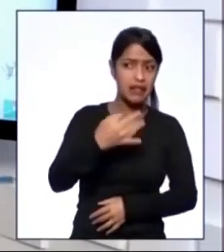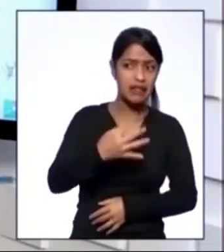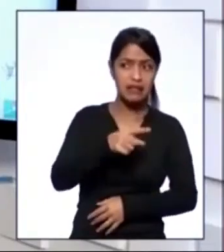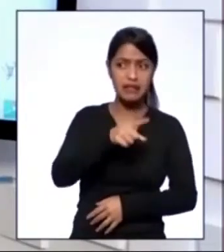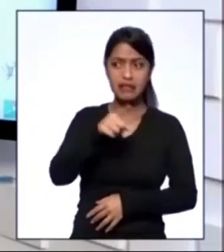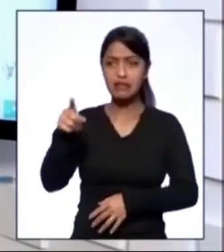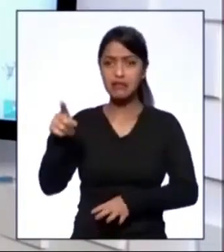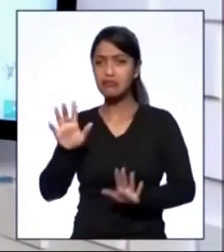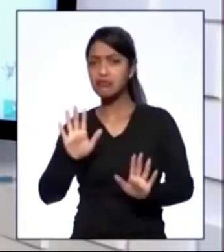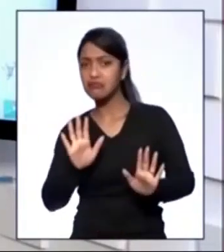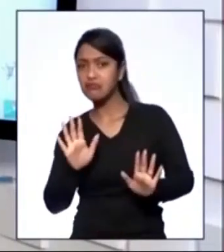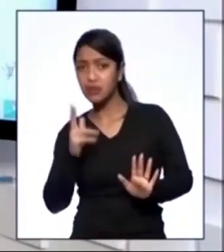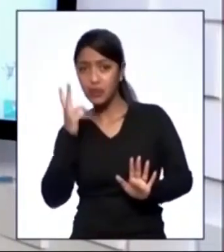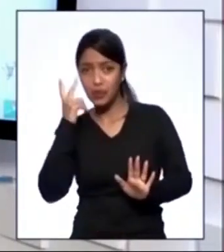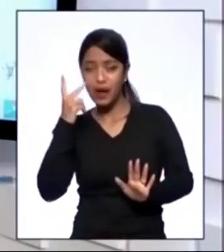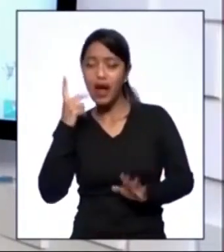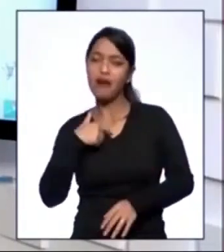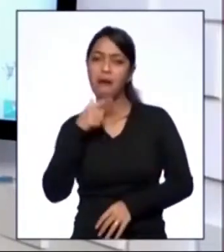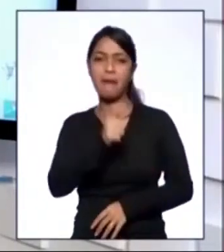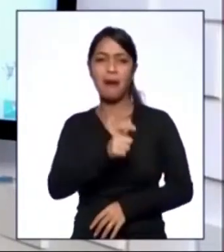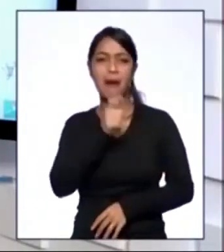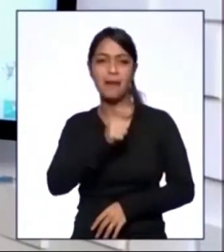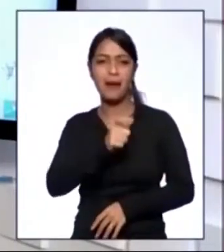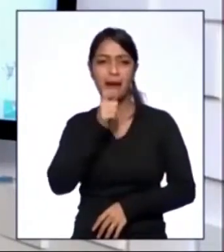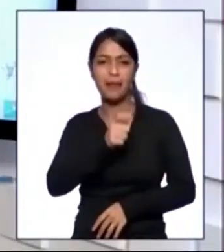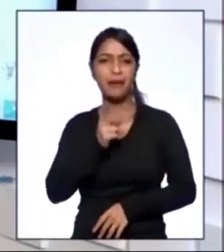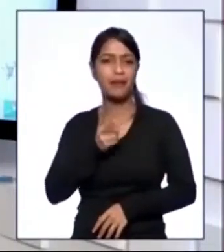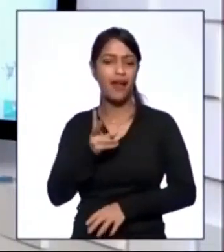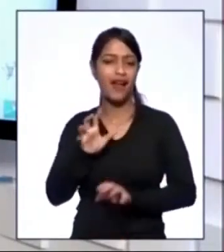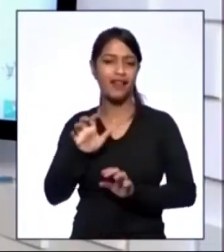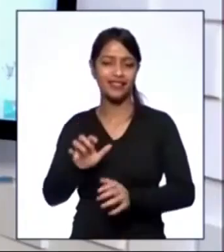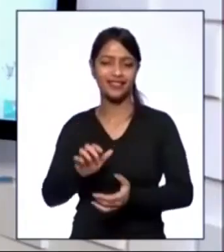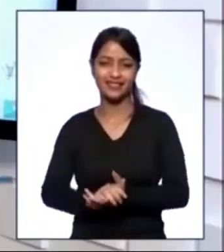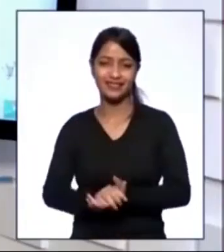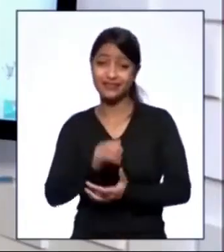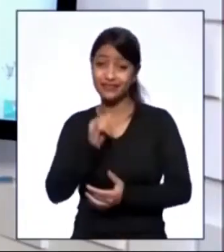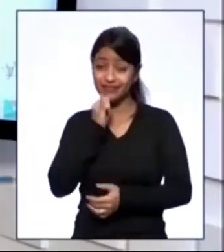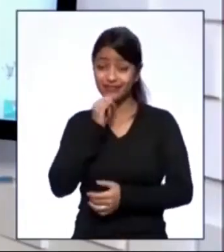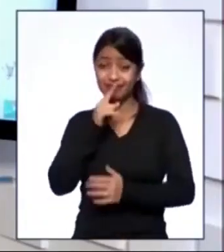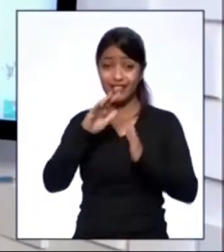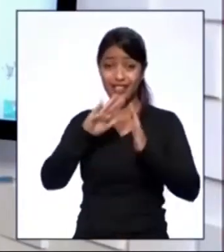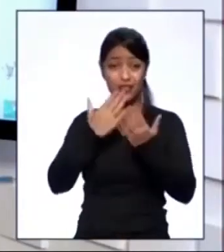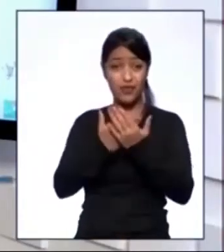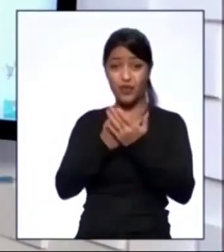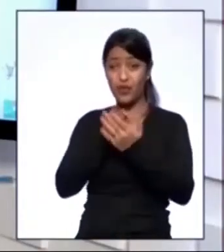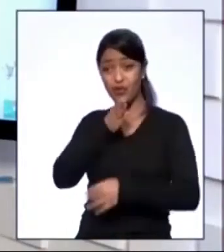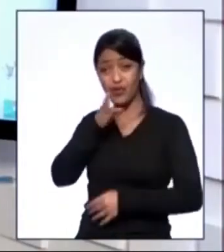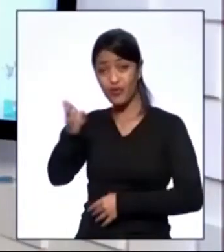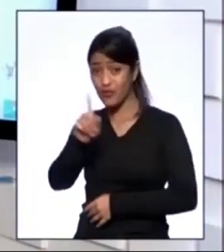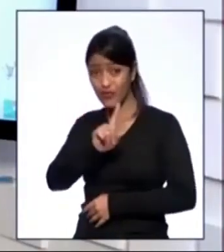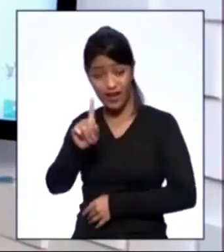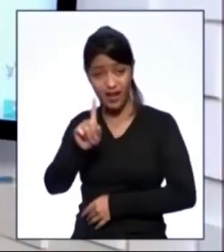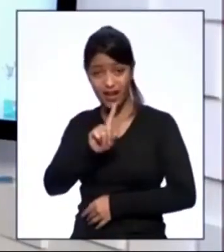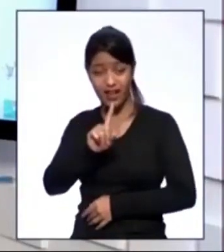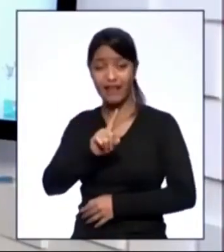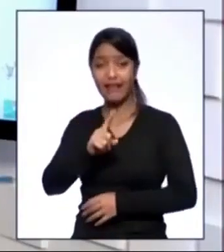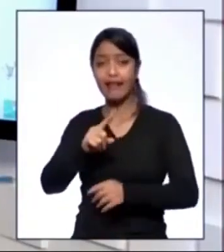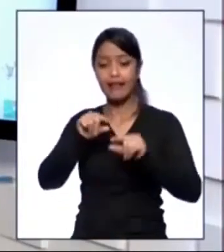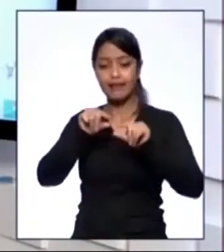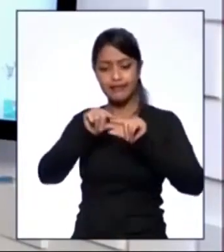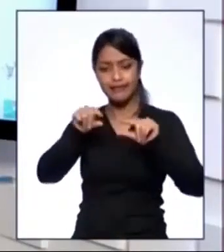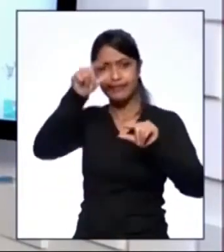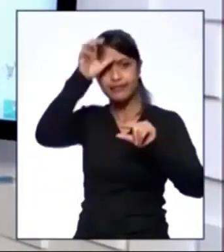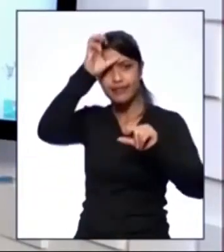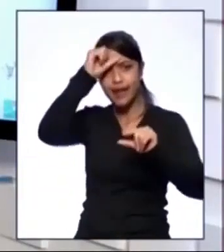continua a usar essa palavra por um bom tempo. Então, se você não vai à escola, você não tem acesso à regra. E aí